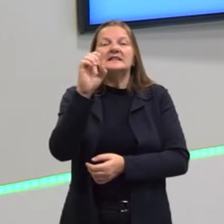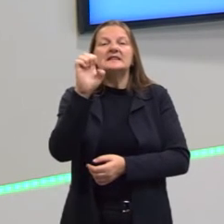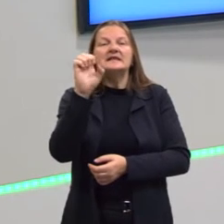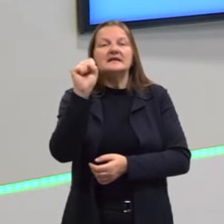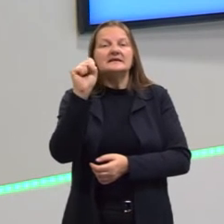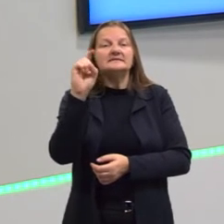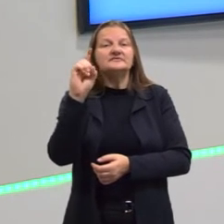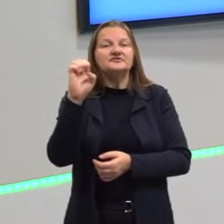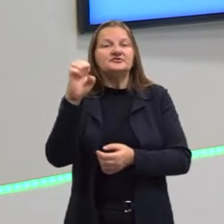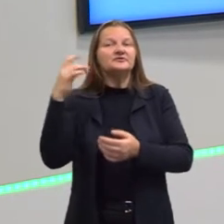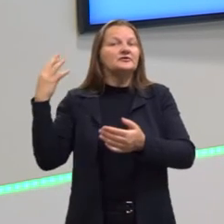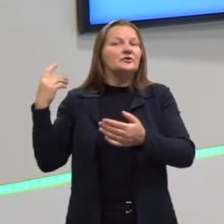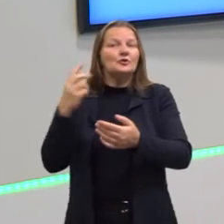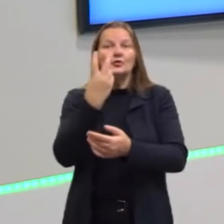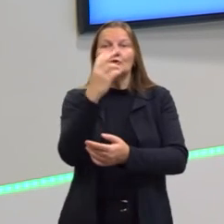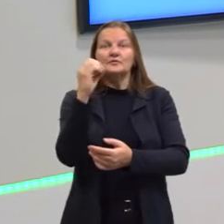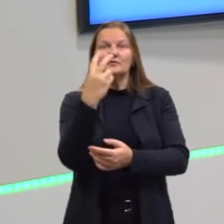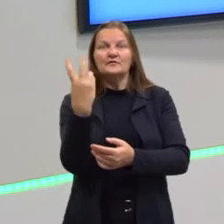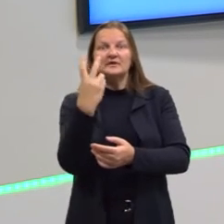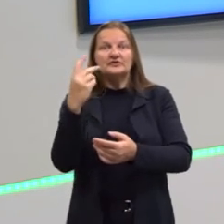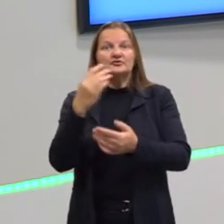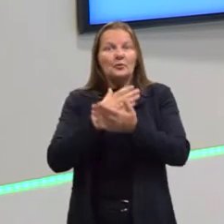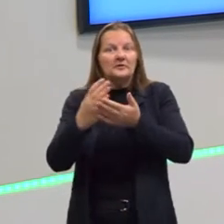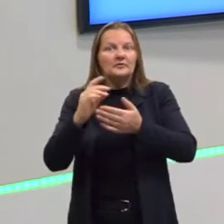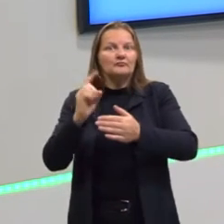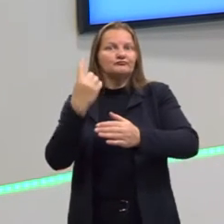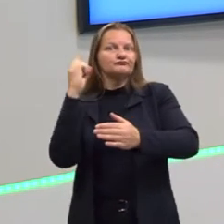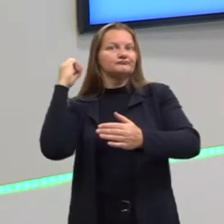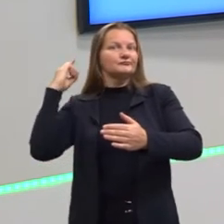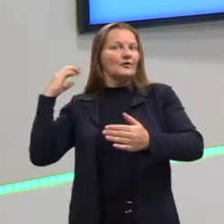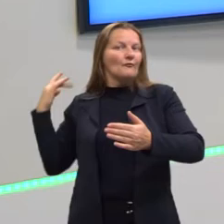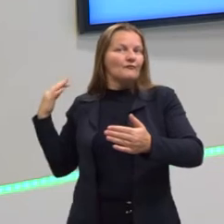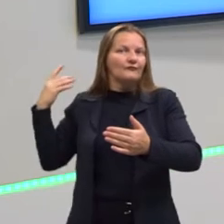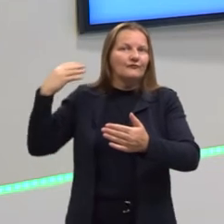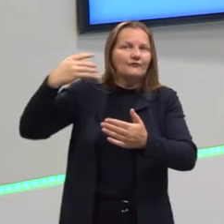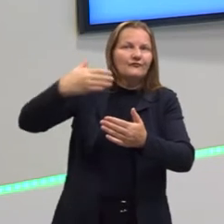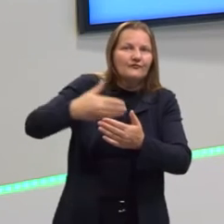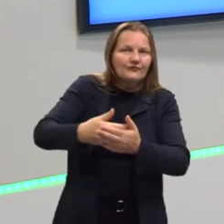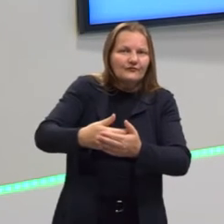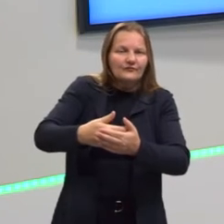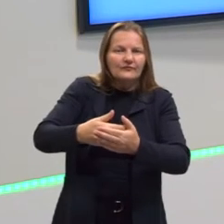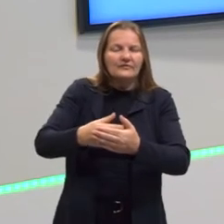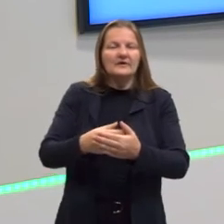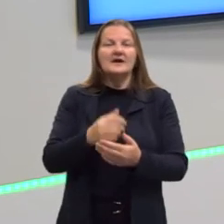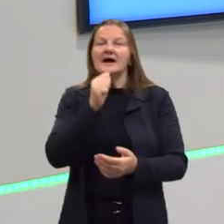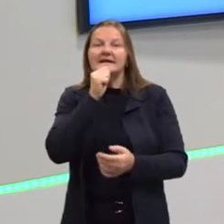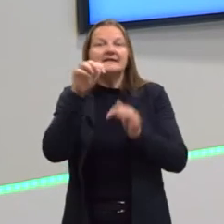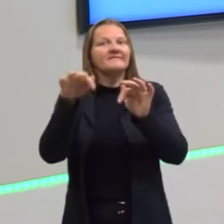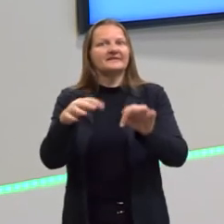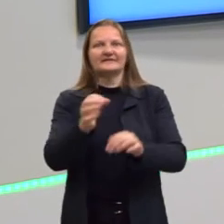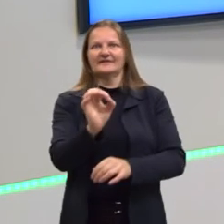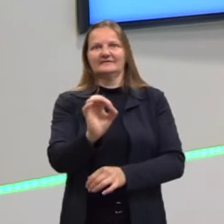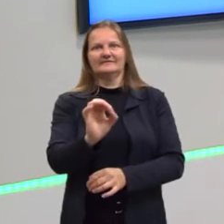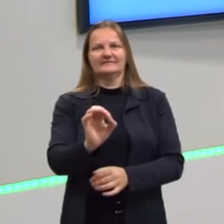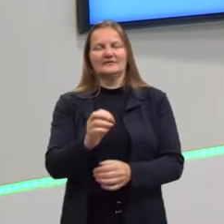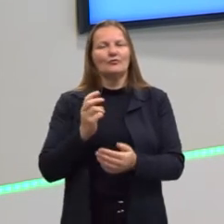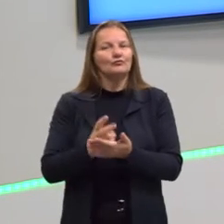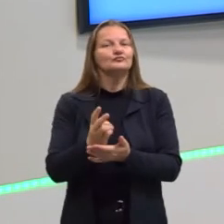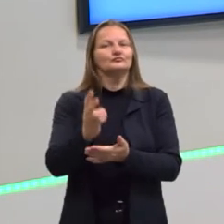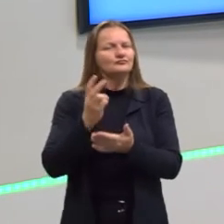2020 eu parei de estudar ou não eu comecei em 2020 Mas eu ainda não terminei tá